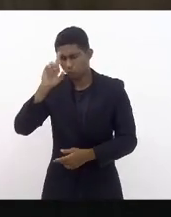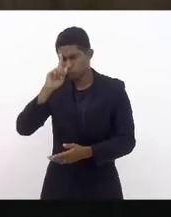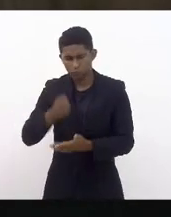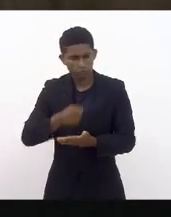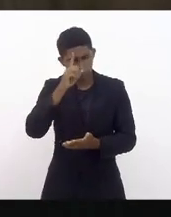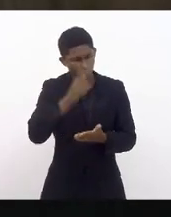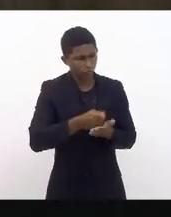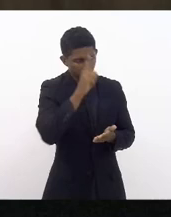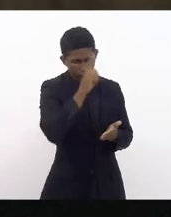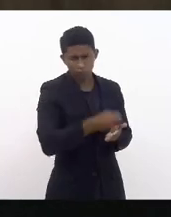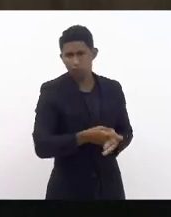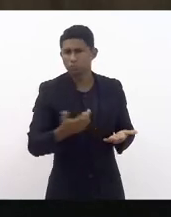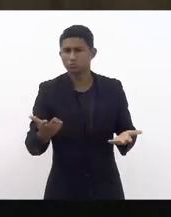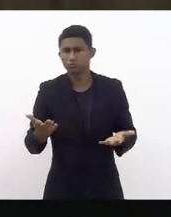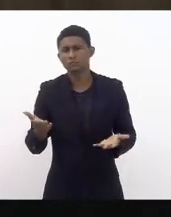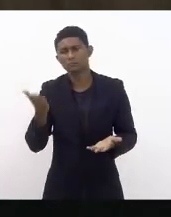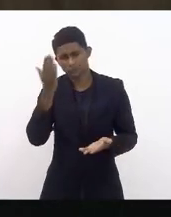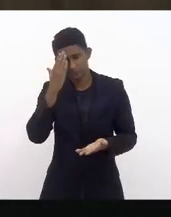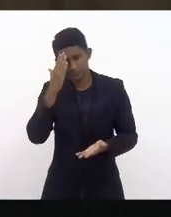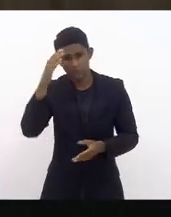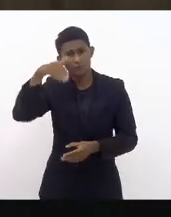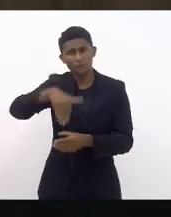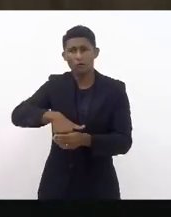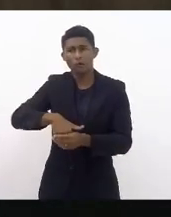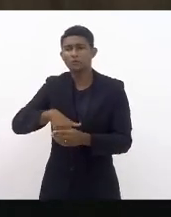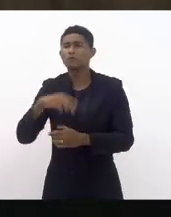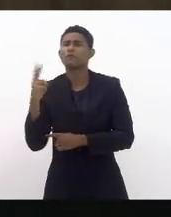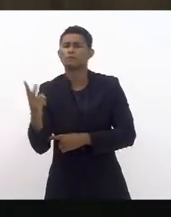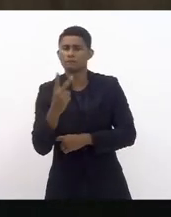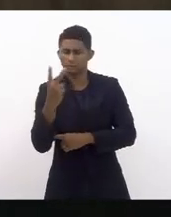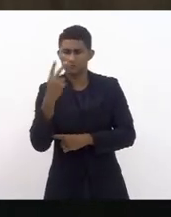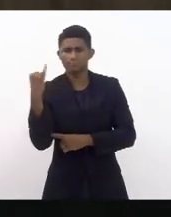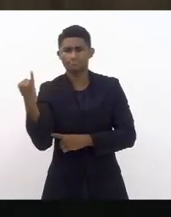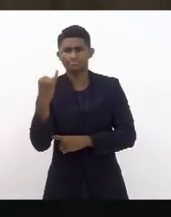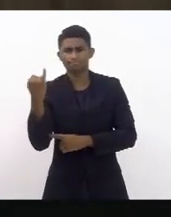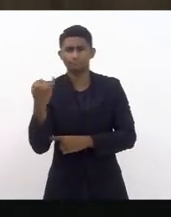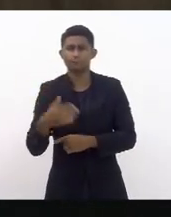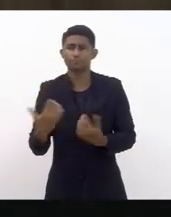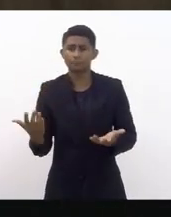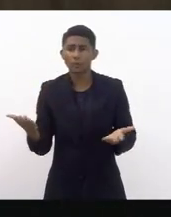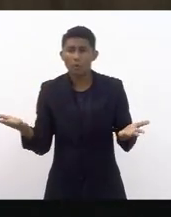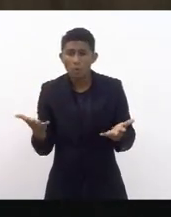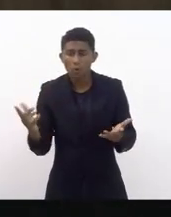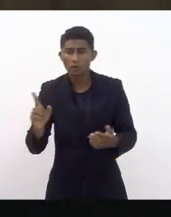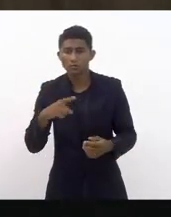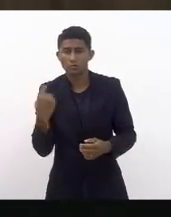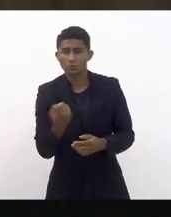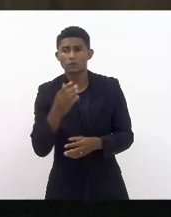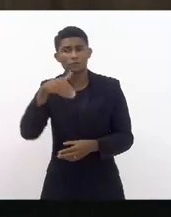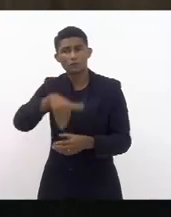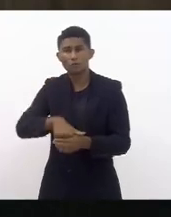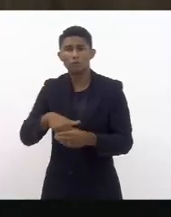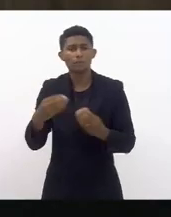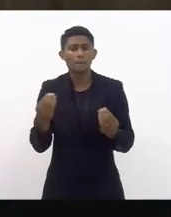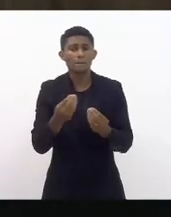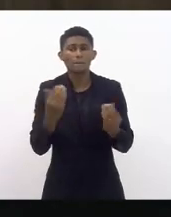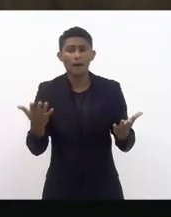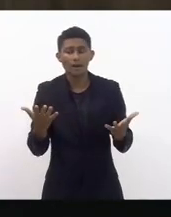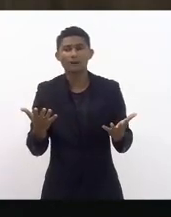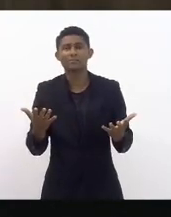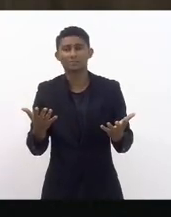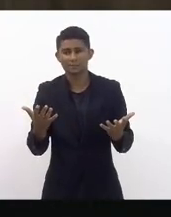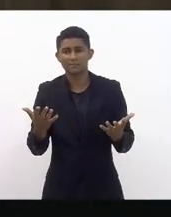sabemos quanto vale o nosso voto. E o nosso voto hoje é para ampliar